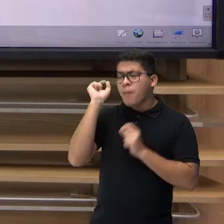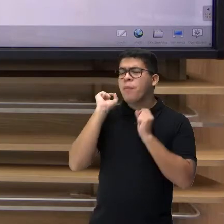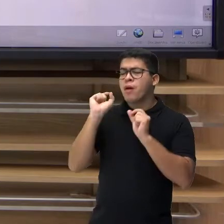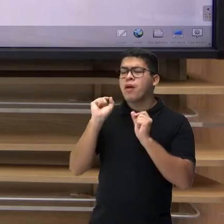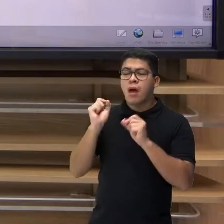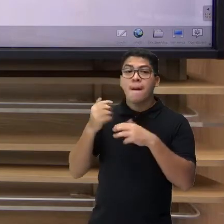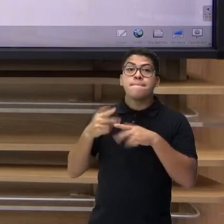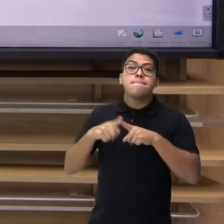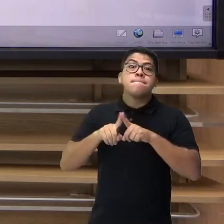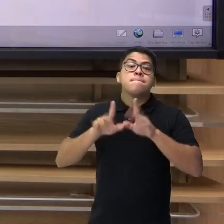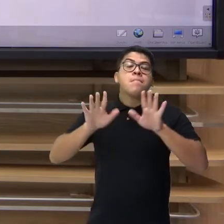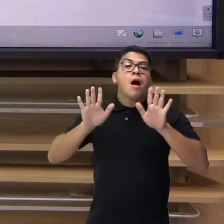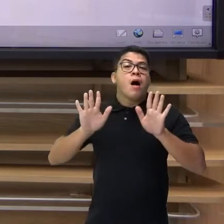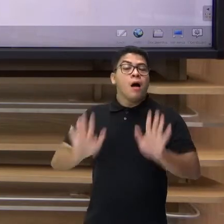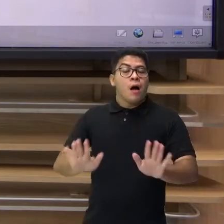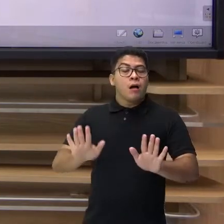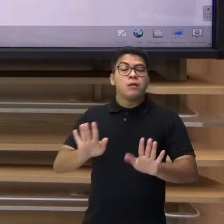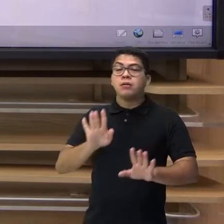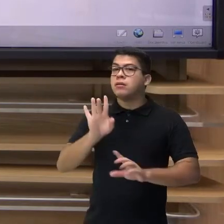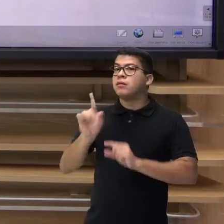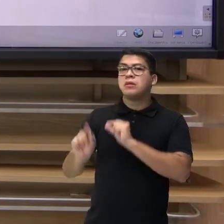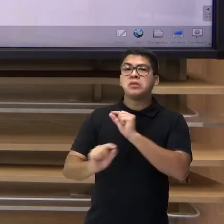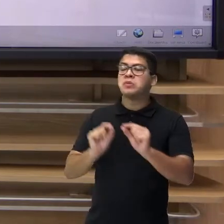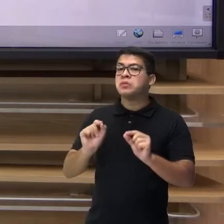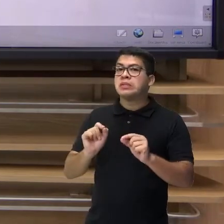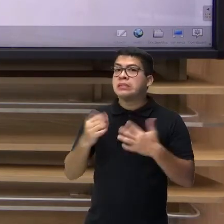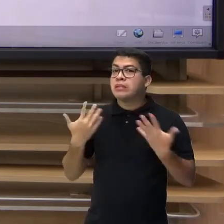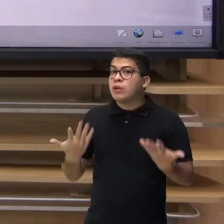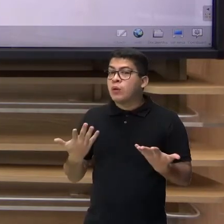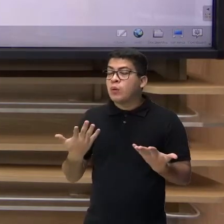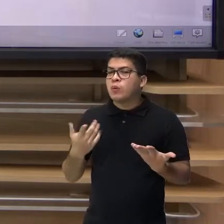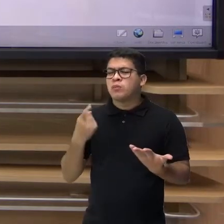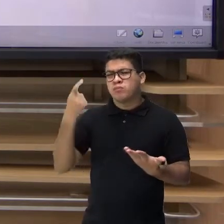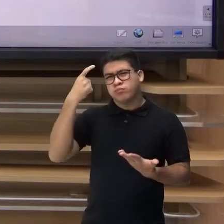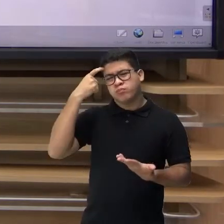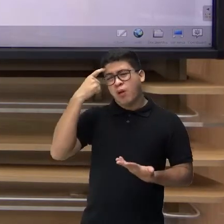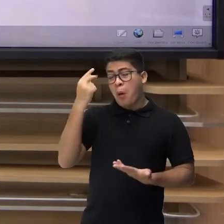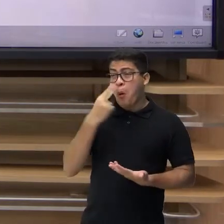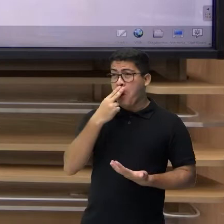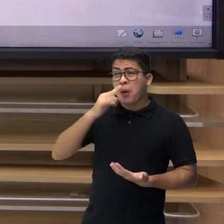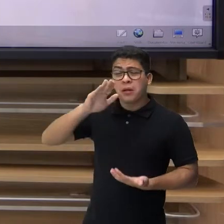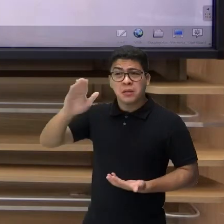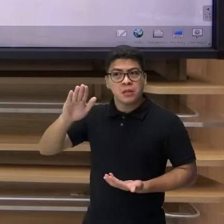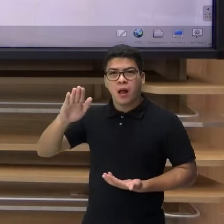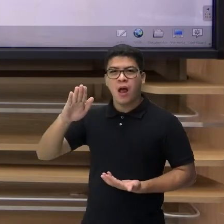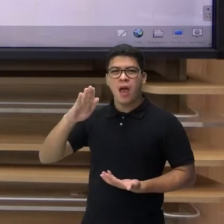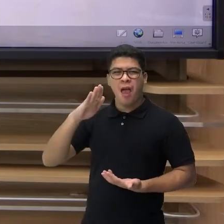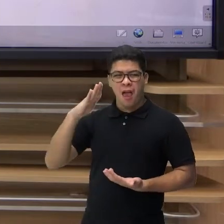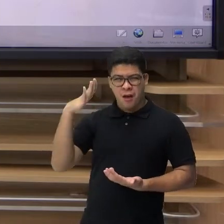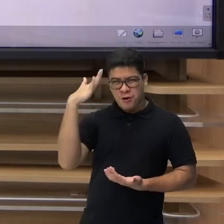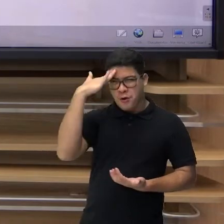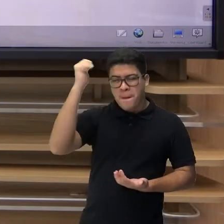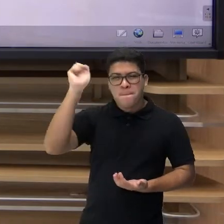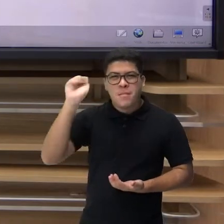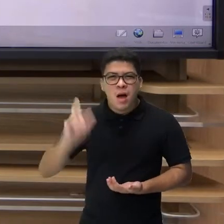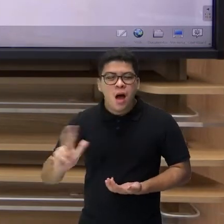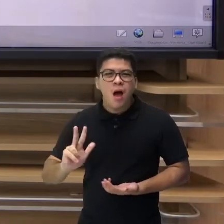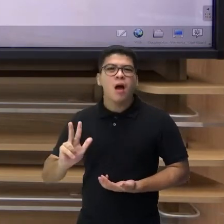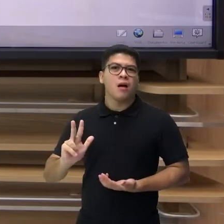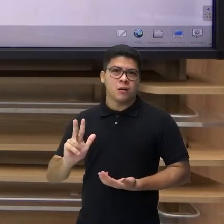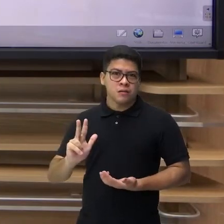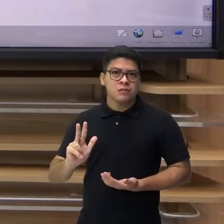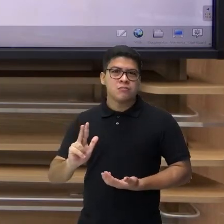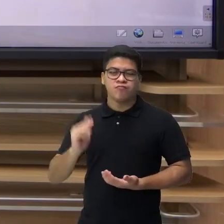alemão estava crescendo. Estavam cientes das pretensões de Hitler, do que Hitler vinha fazendo dentro do território alemão. Mas fizeram